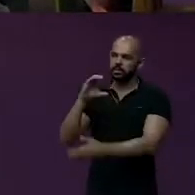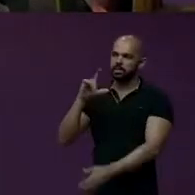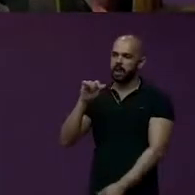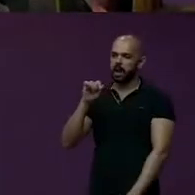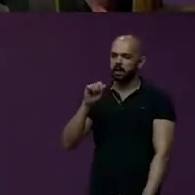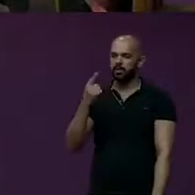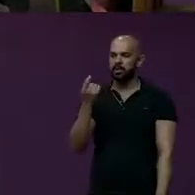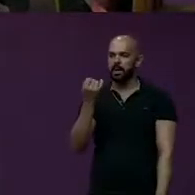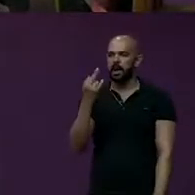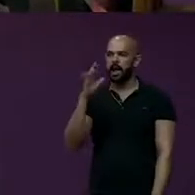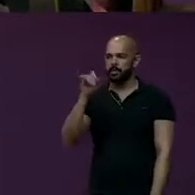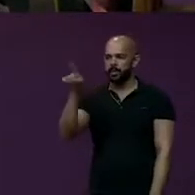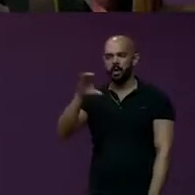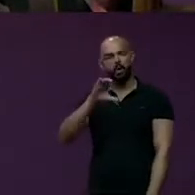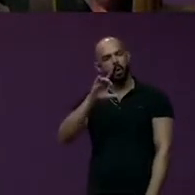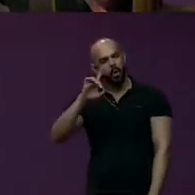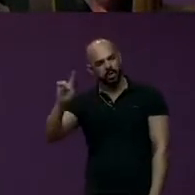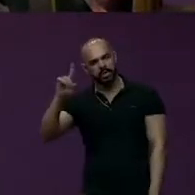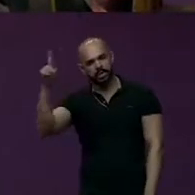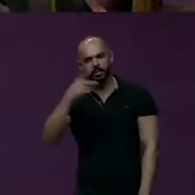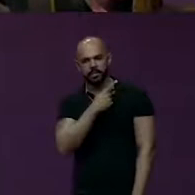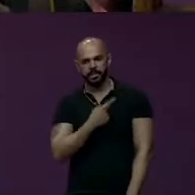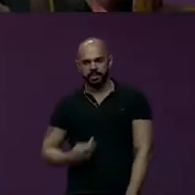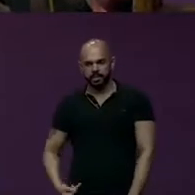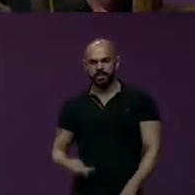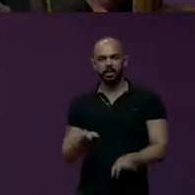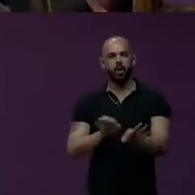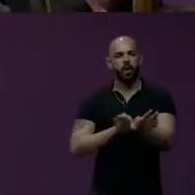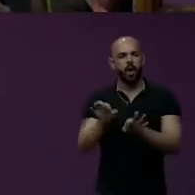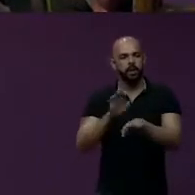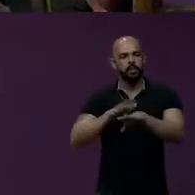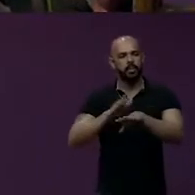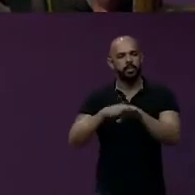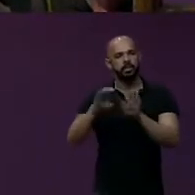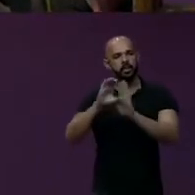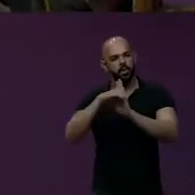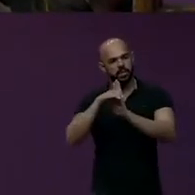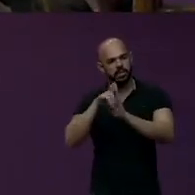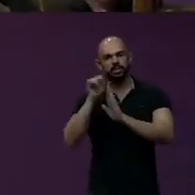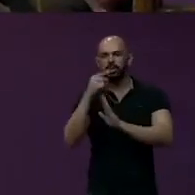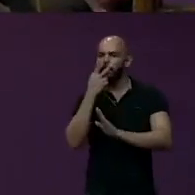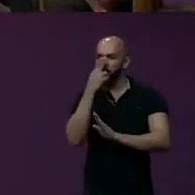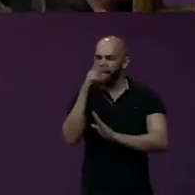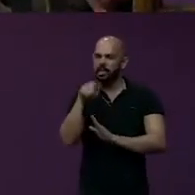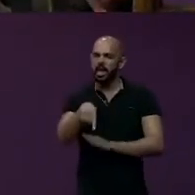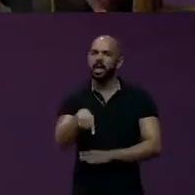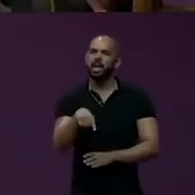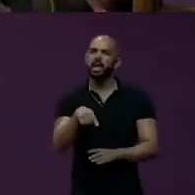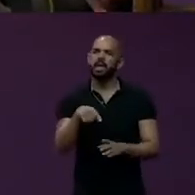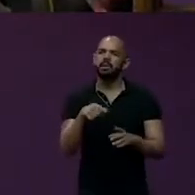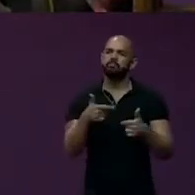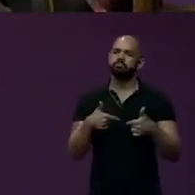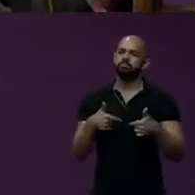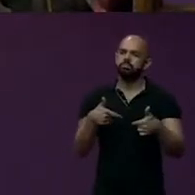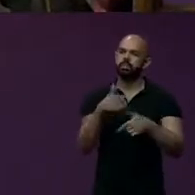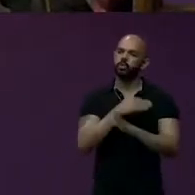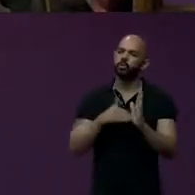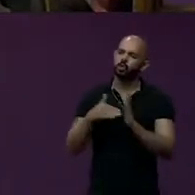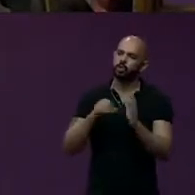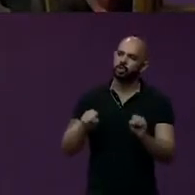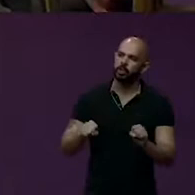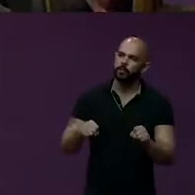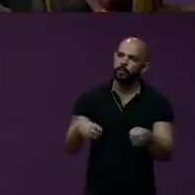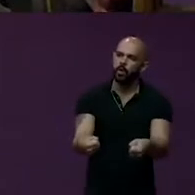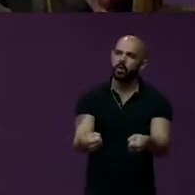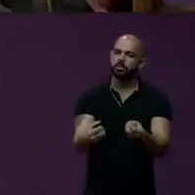de prospecção na presidência, como formulador desse conceito, quer dizer, a ideia de colocar isso, todo esse